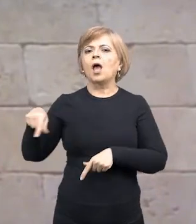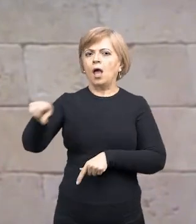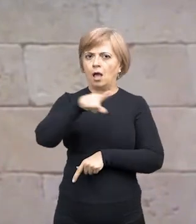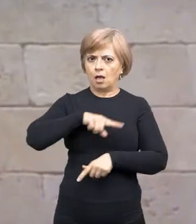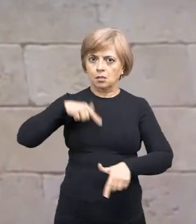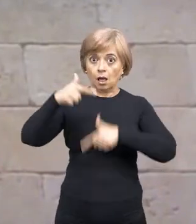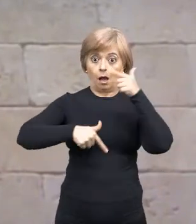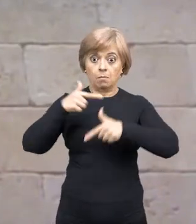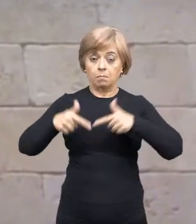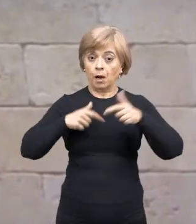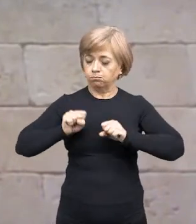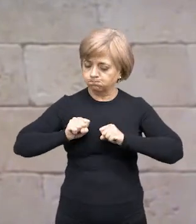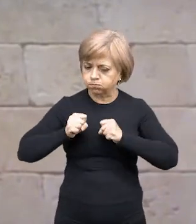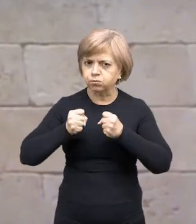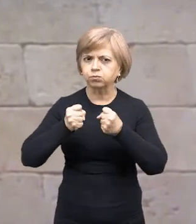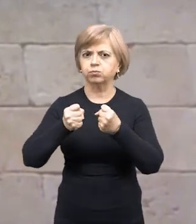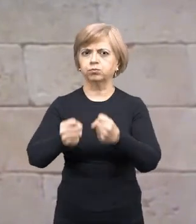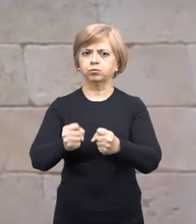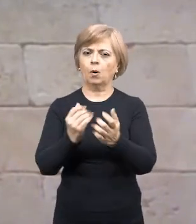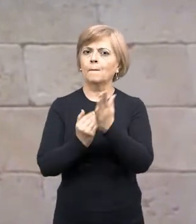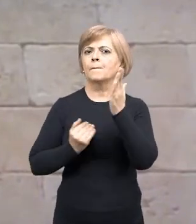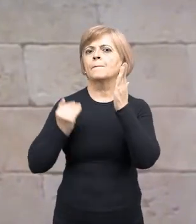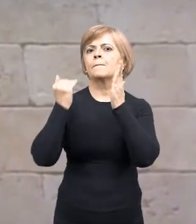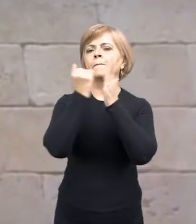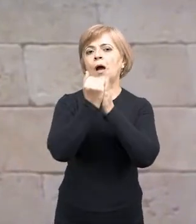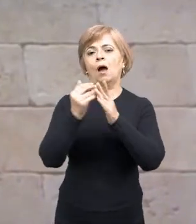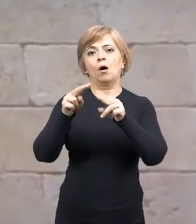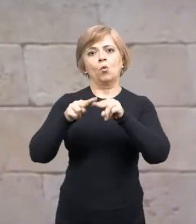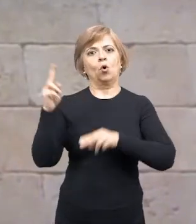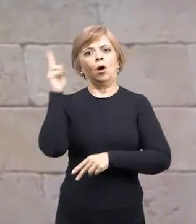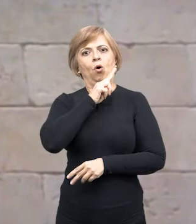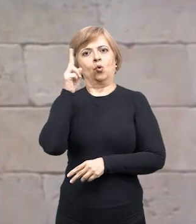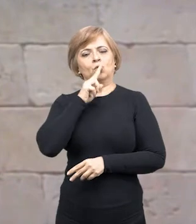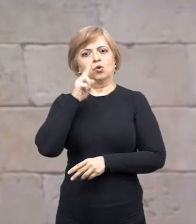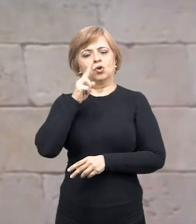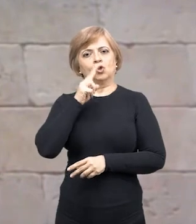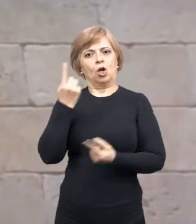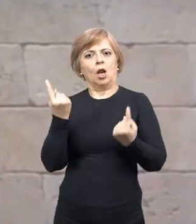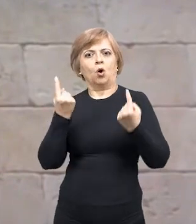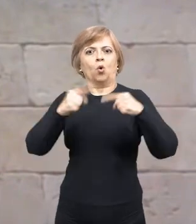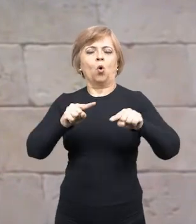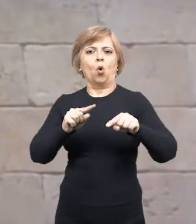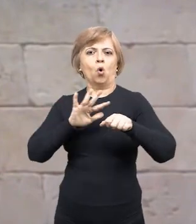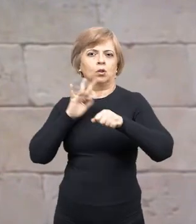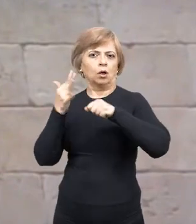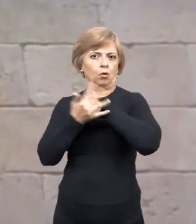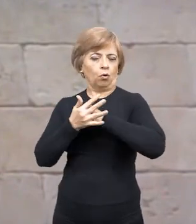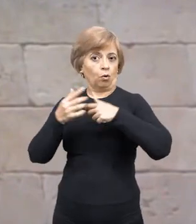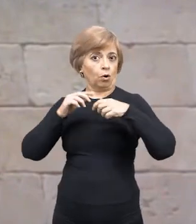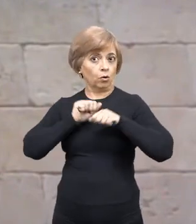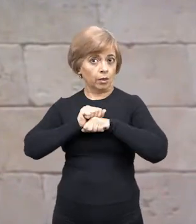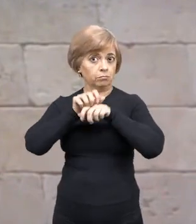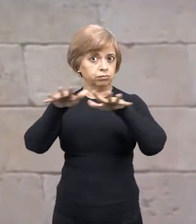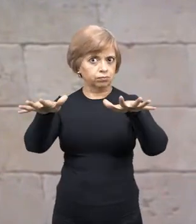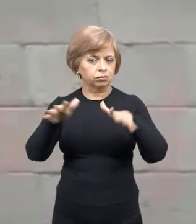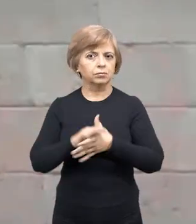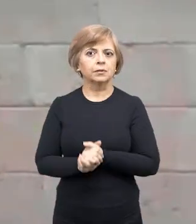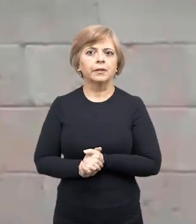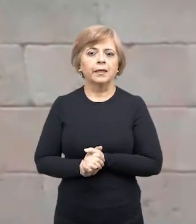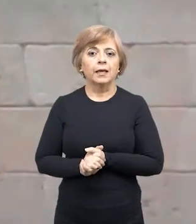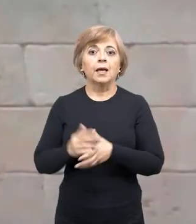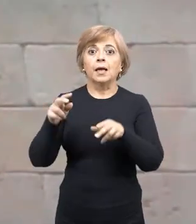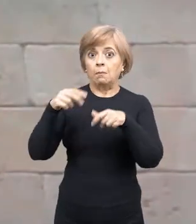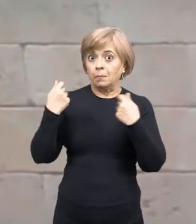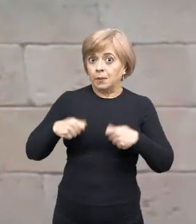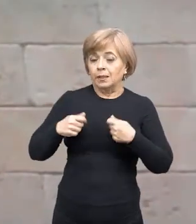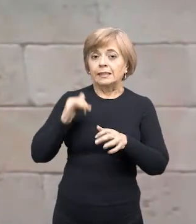para prestar esse serviço, principalmente nessas medidas de urgência de combate à pandemia. E aí a gente pode dizer que